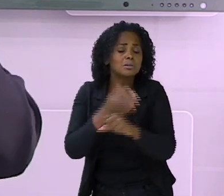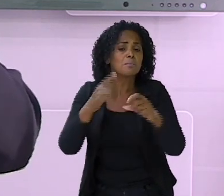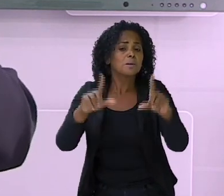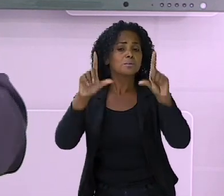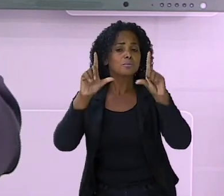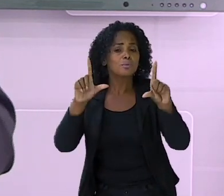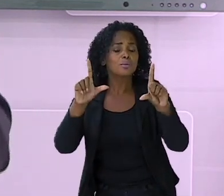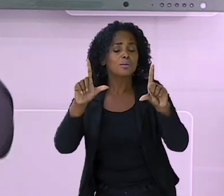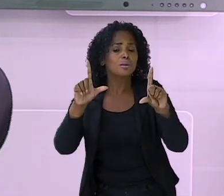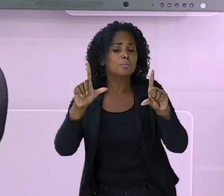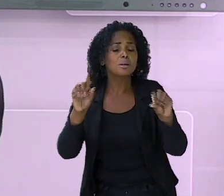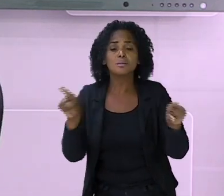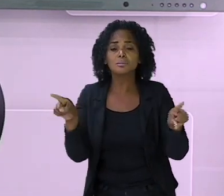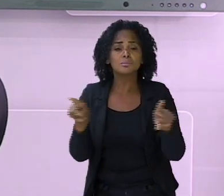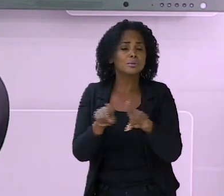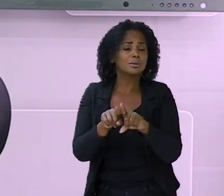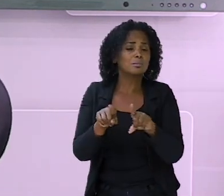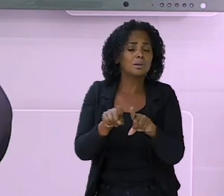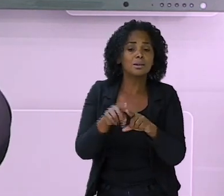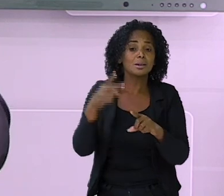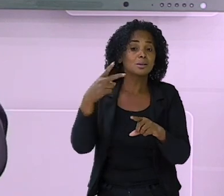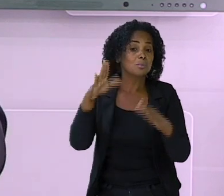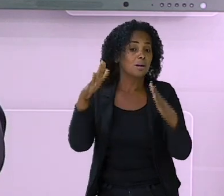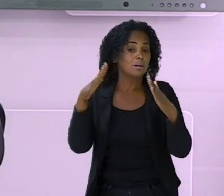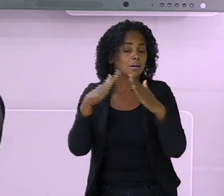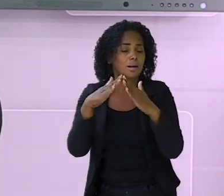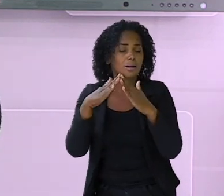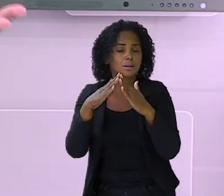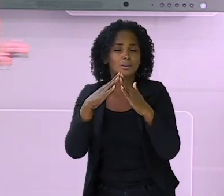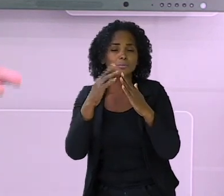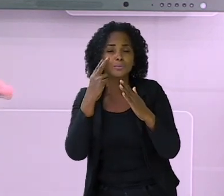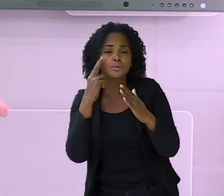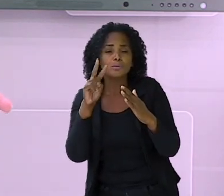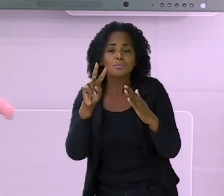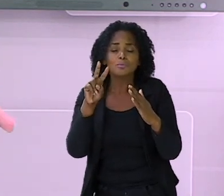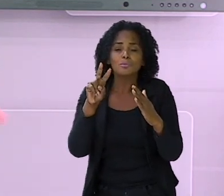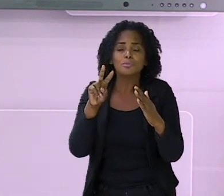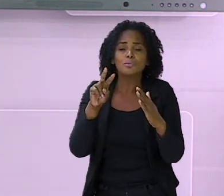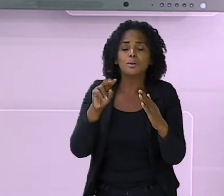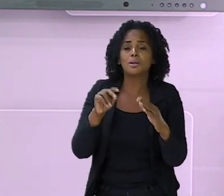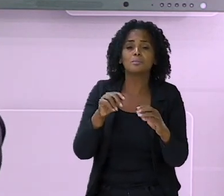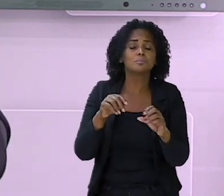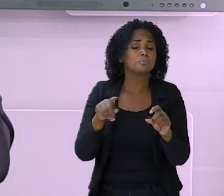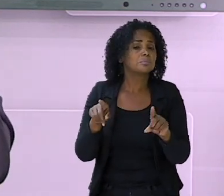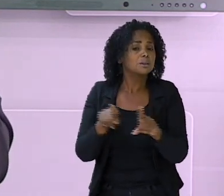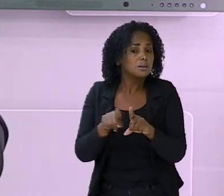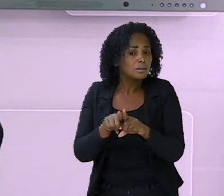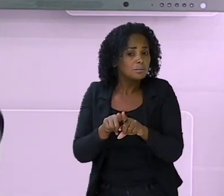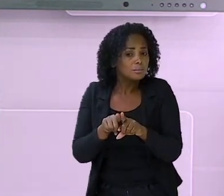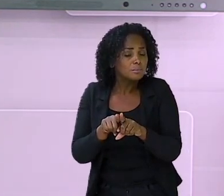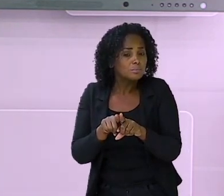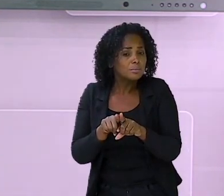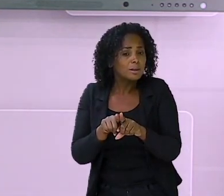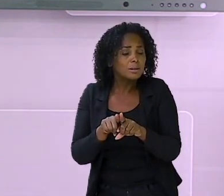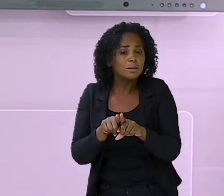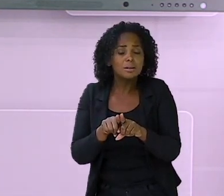nós trabalhamos de uma maneira tão eficaz, que o conhecimento, ele foi o